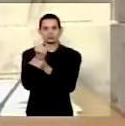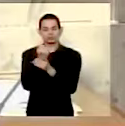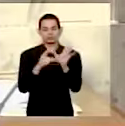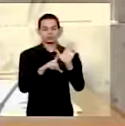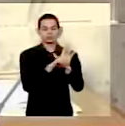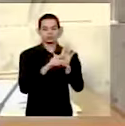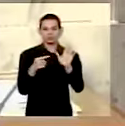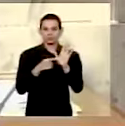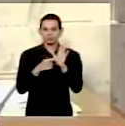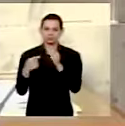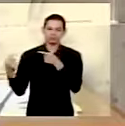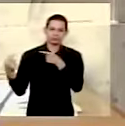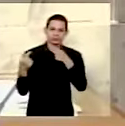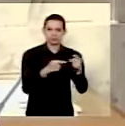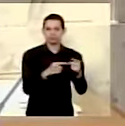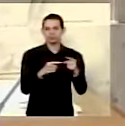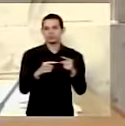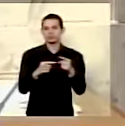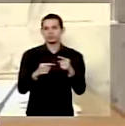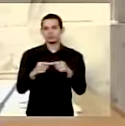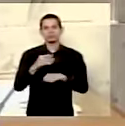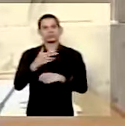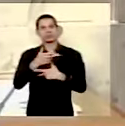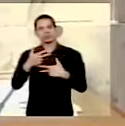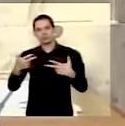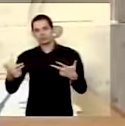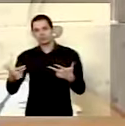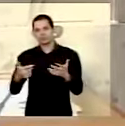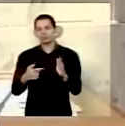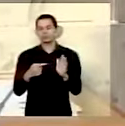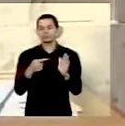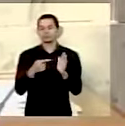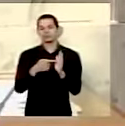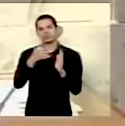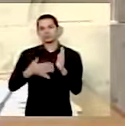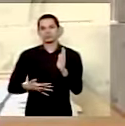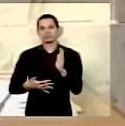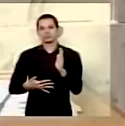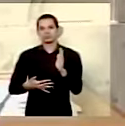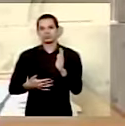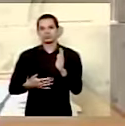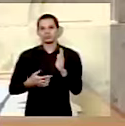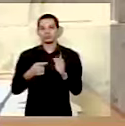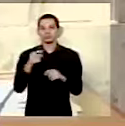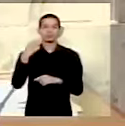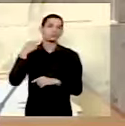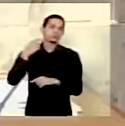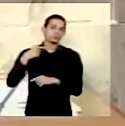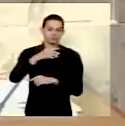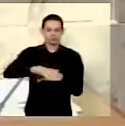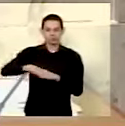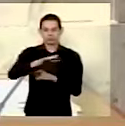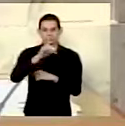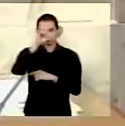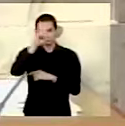lei, violada a qualquer e sob qualquer pretexto. As prerrogativas da advocacia, nunca é